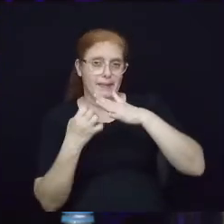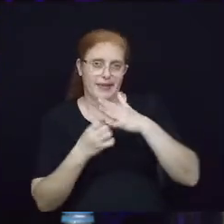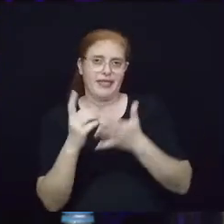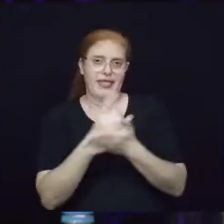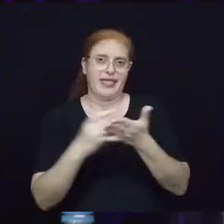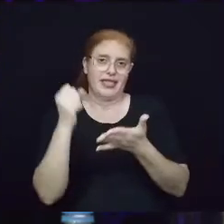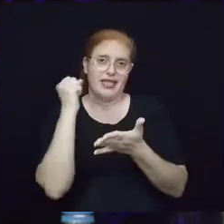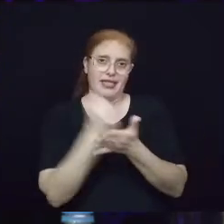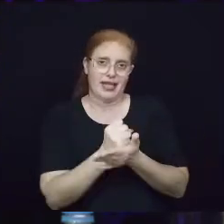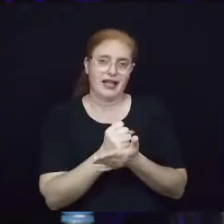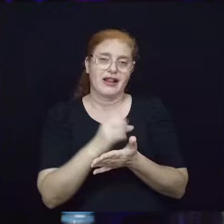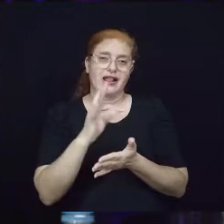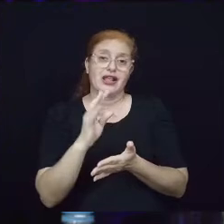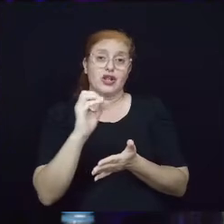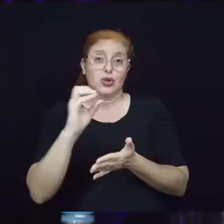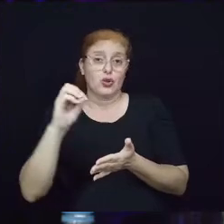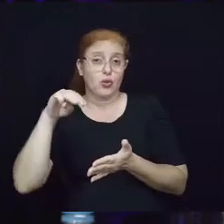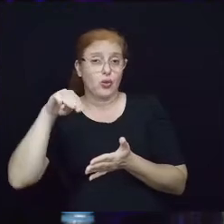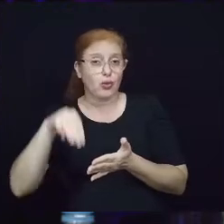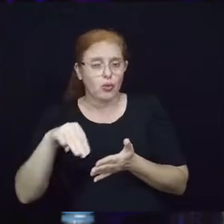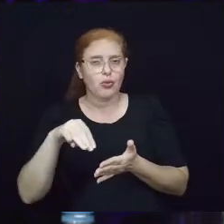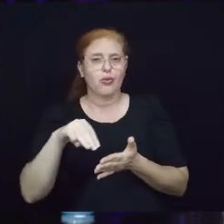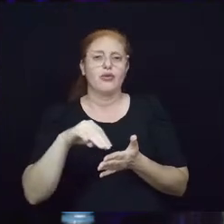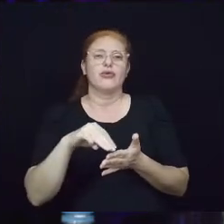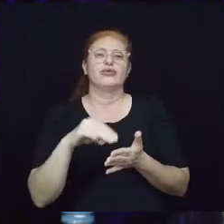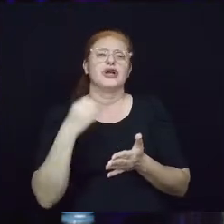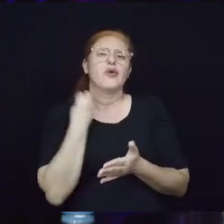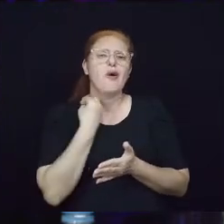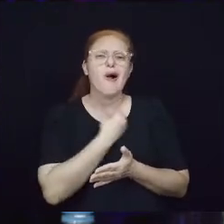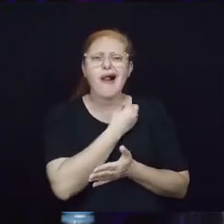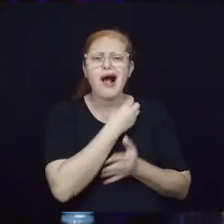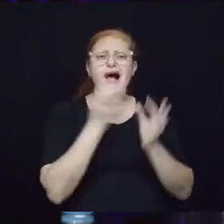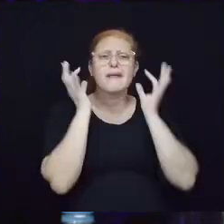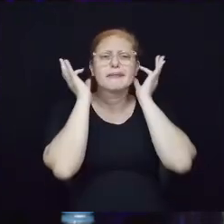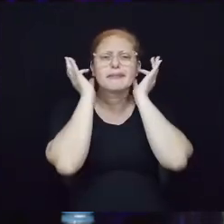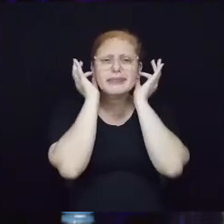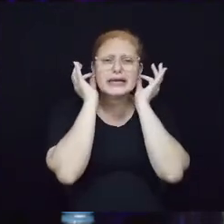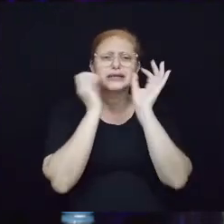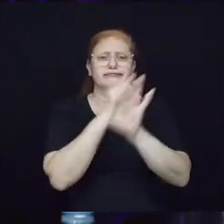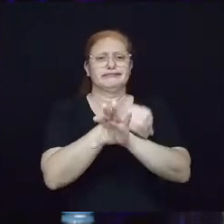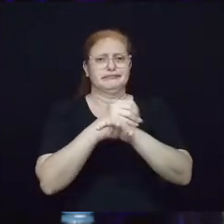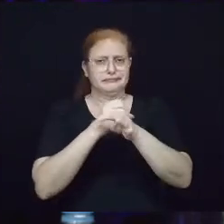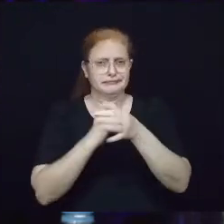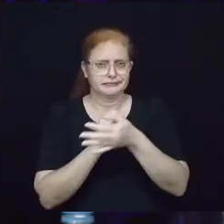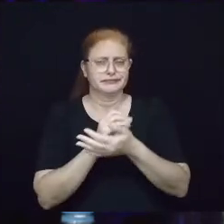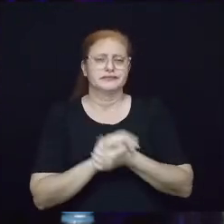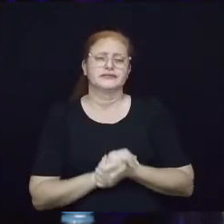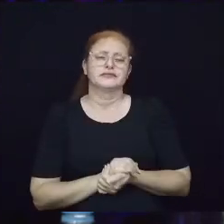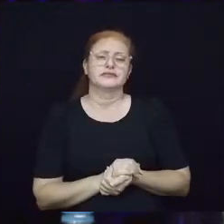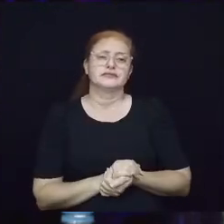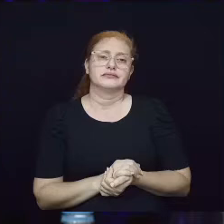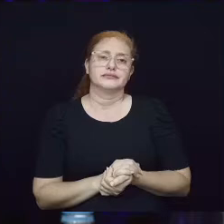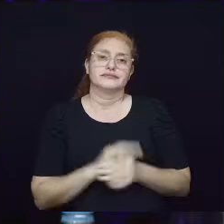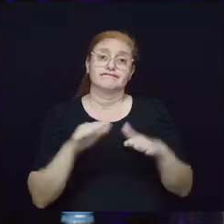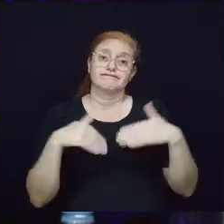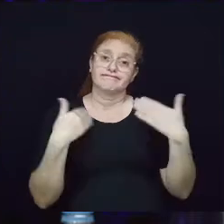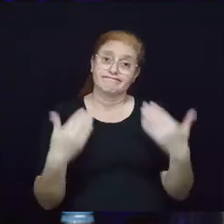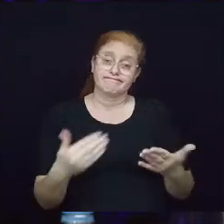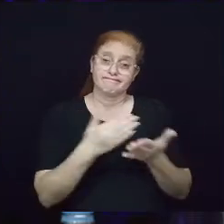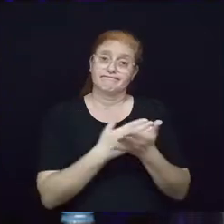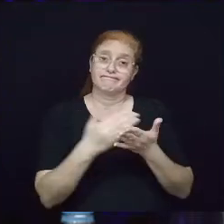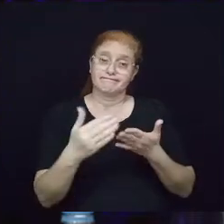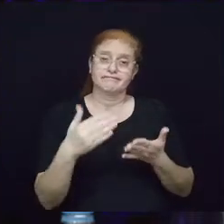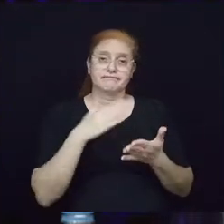Toon, que são os acessórios de borracha, de moda, colares, brincos, pulseiras. E, bom, daí, a